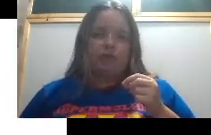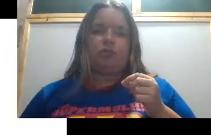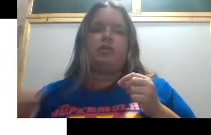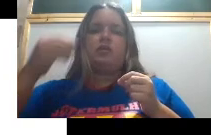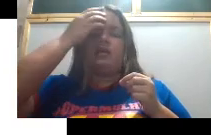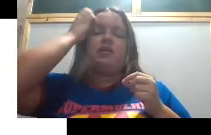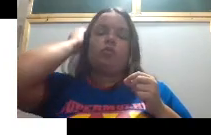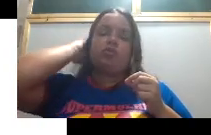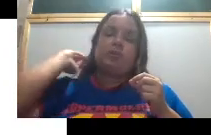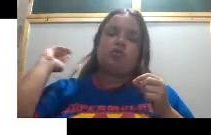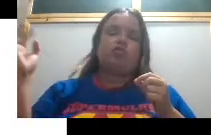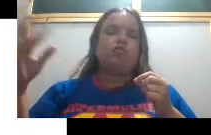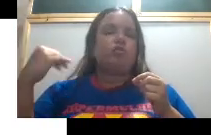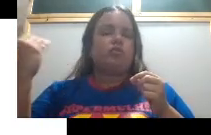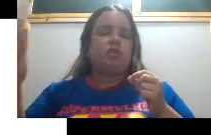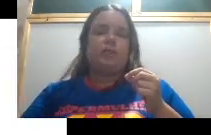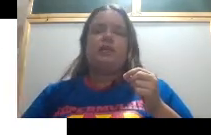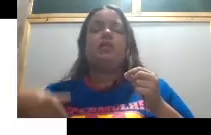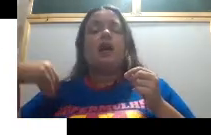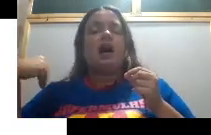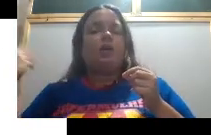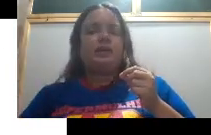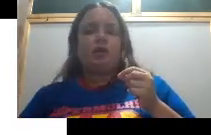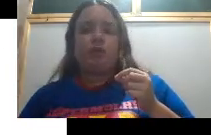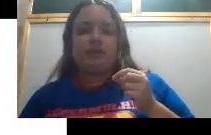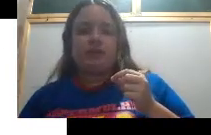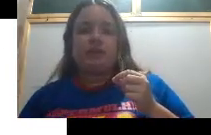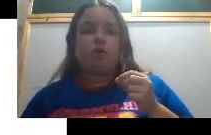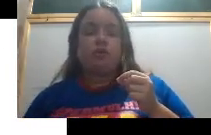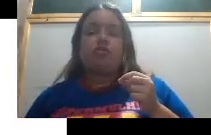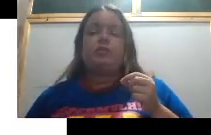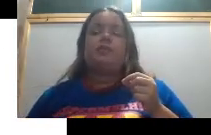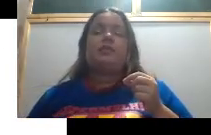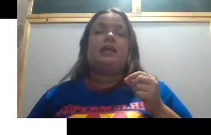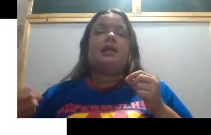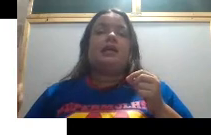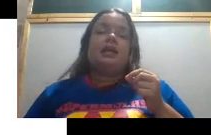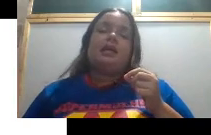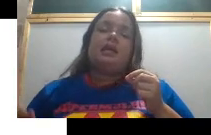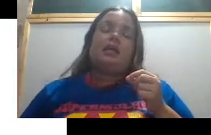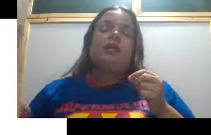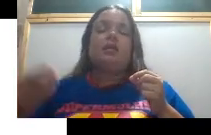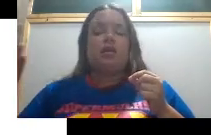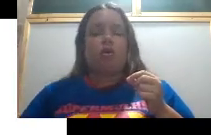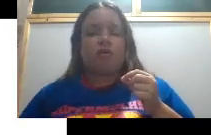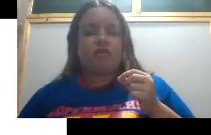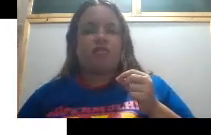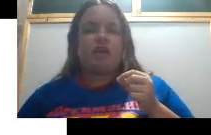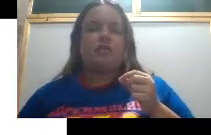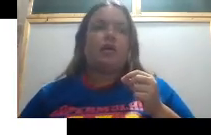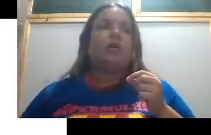muito desrespeito nem que algumas pessoas não estão respeitando a opinião política de outras e